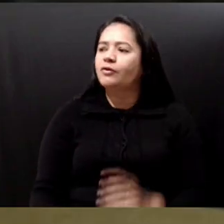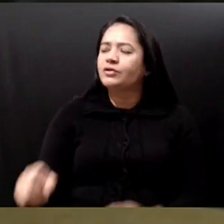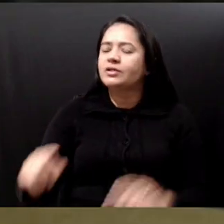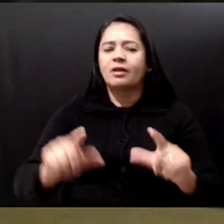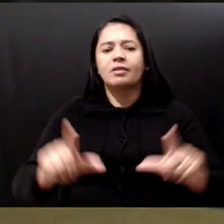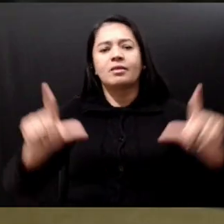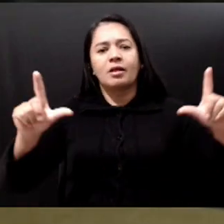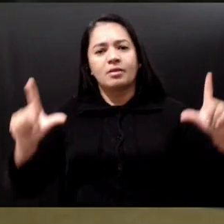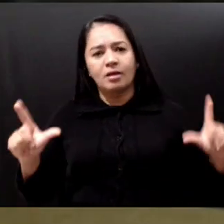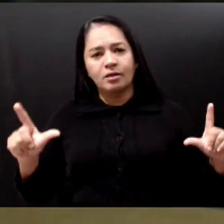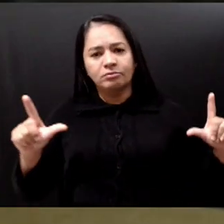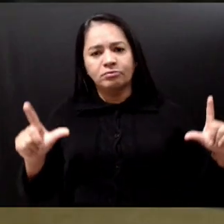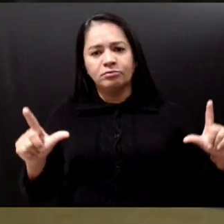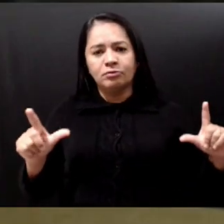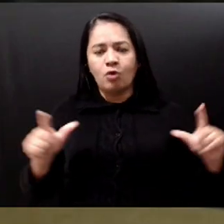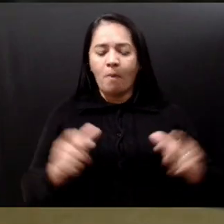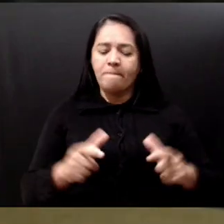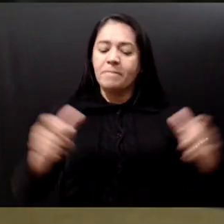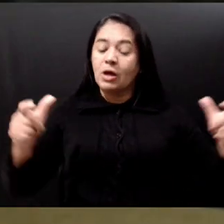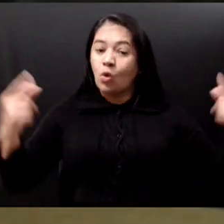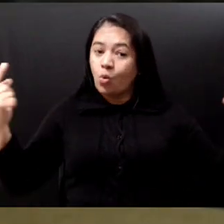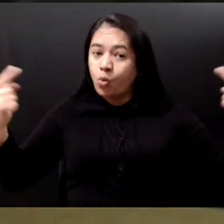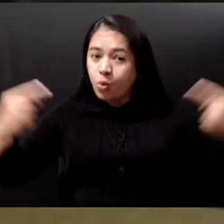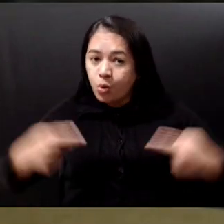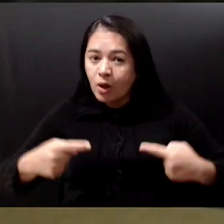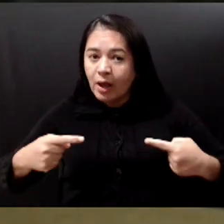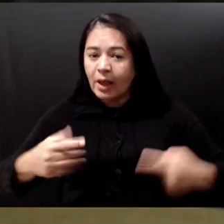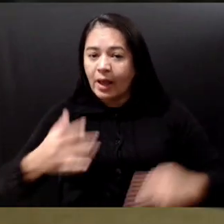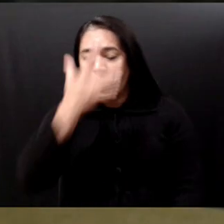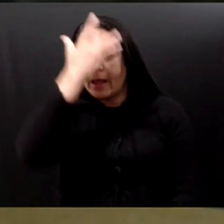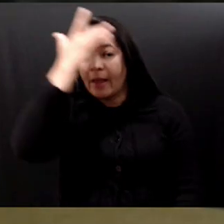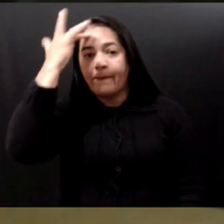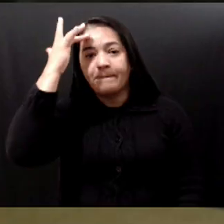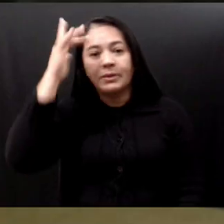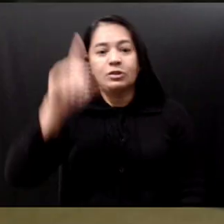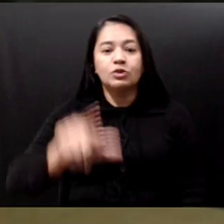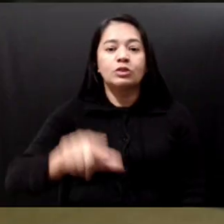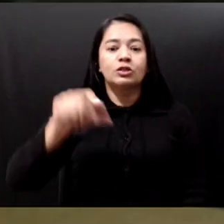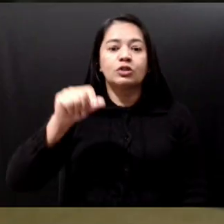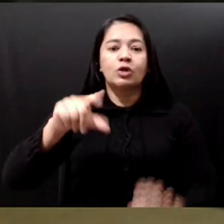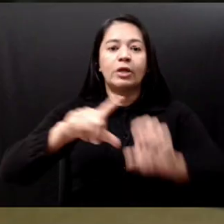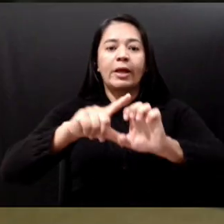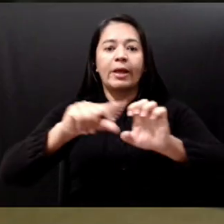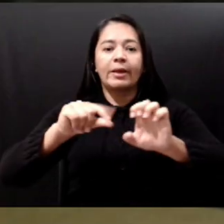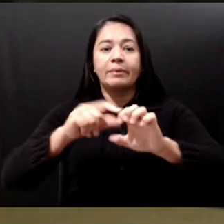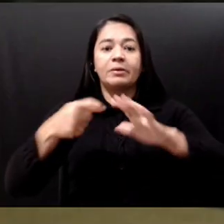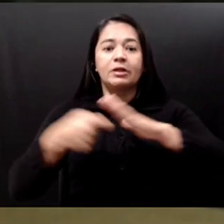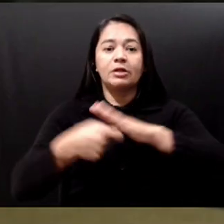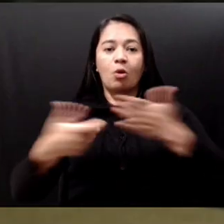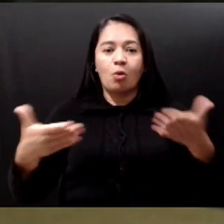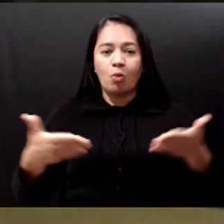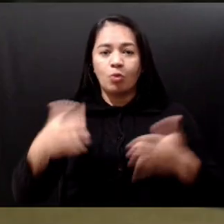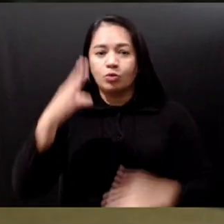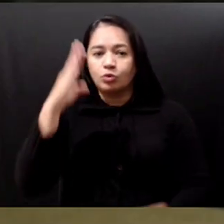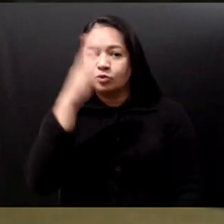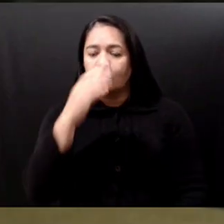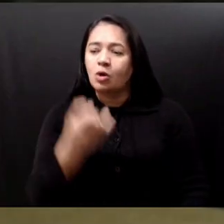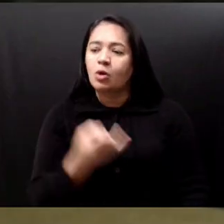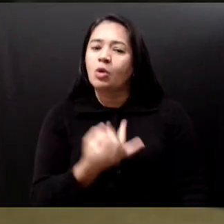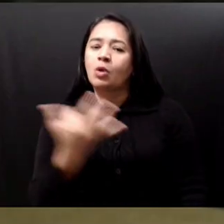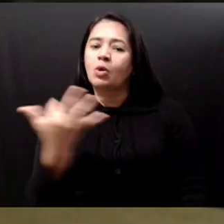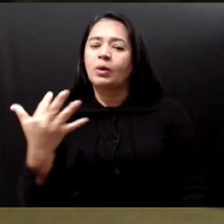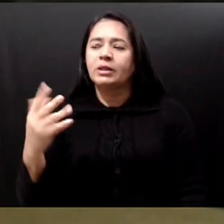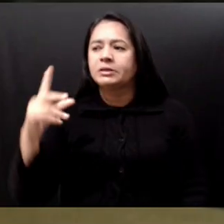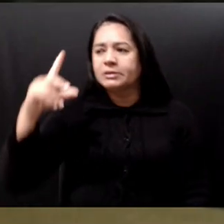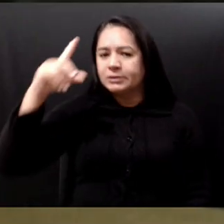maior desafio para quem decide empreender hoje aqui no Brasil? As dificuldades que a maioria